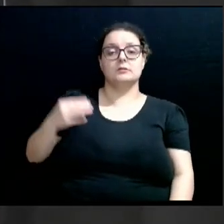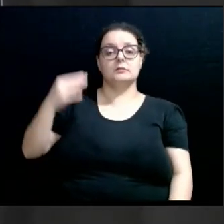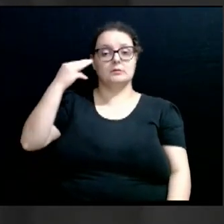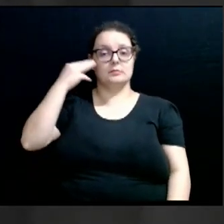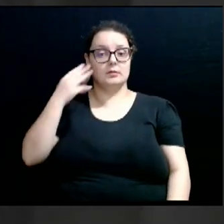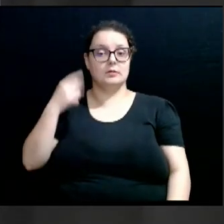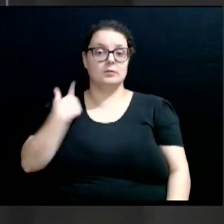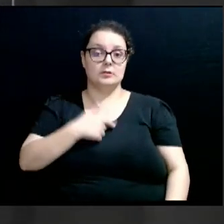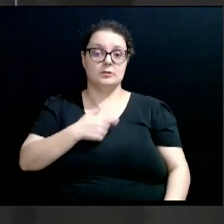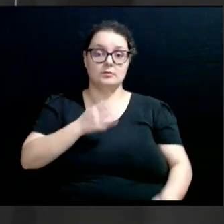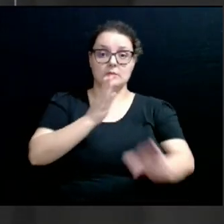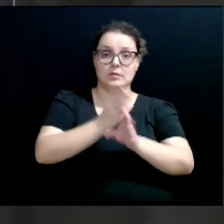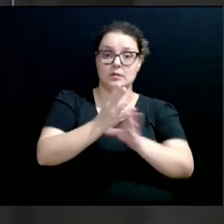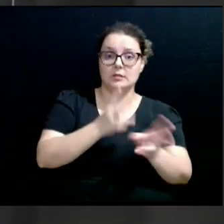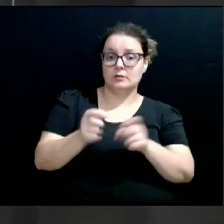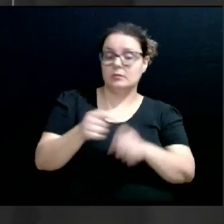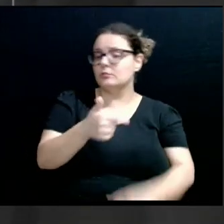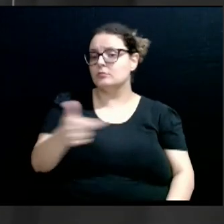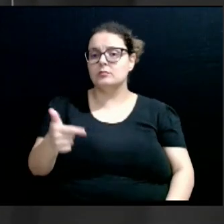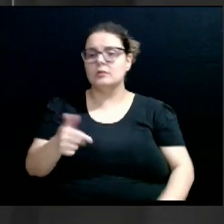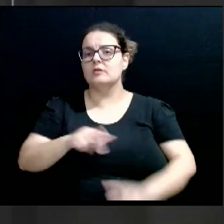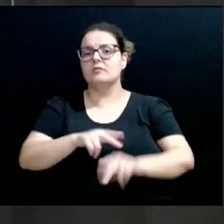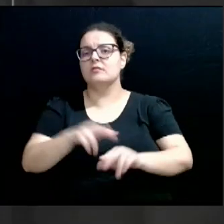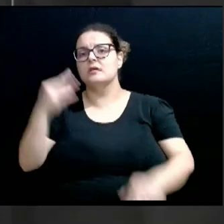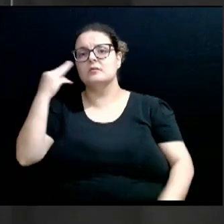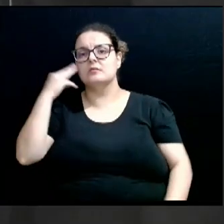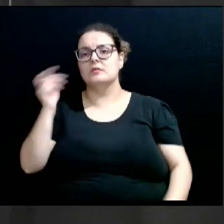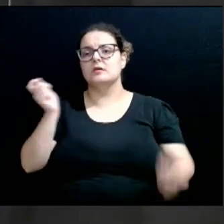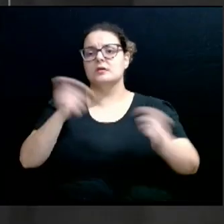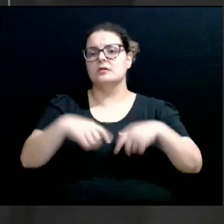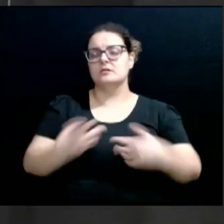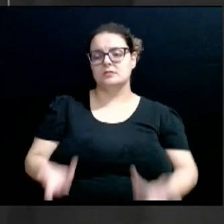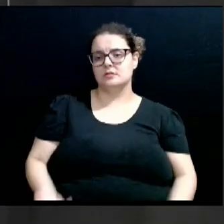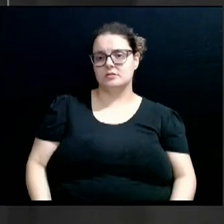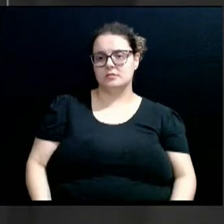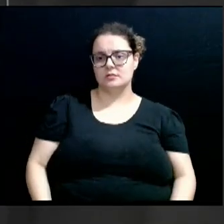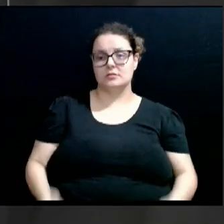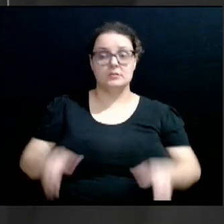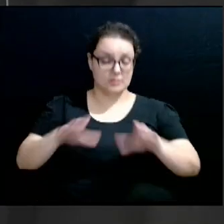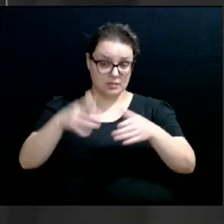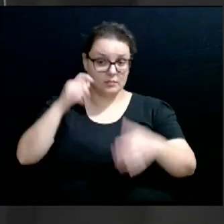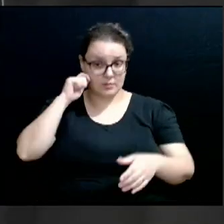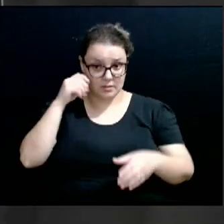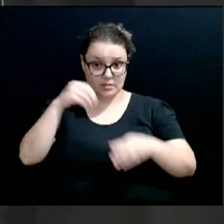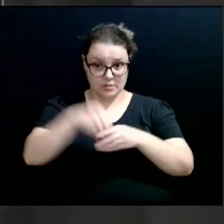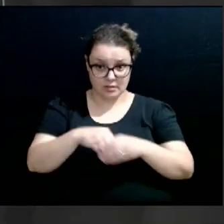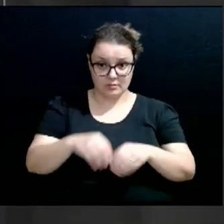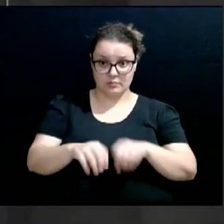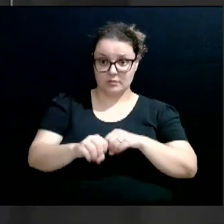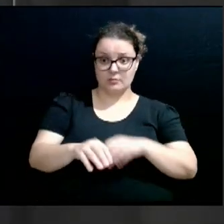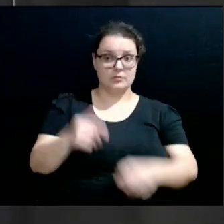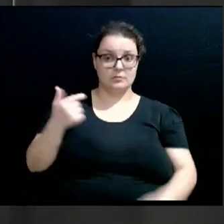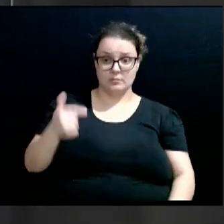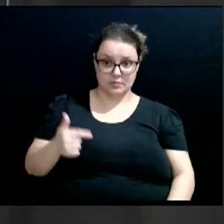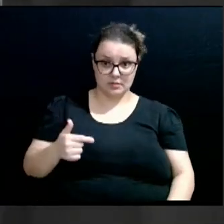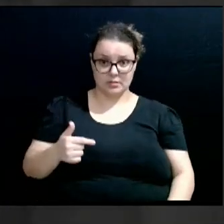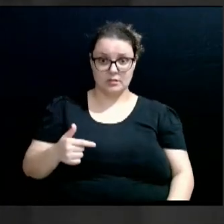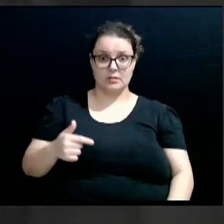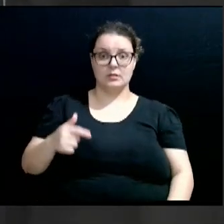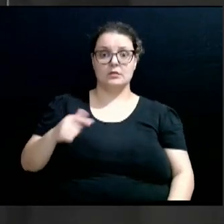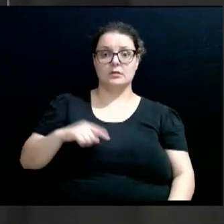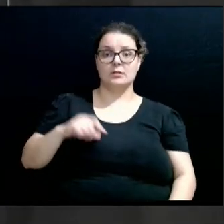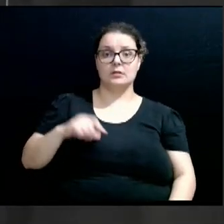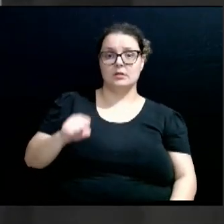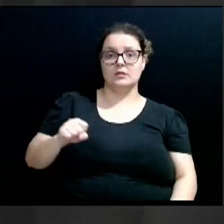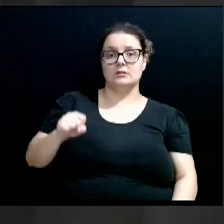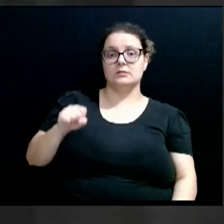muitas memórias registradas, né, da comunidade negra dentro da educação, né? Tem na CSF alguns documentos, no Centro de Memória não